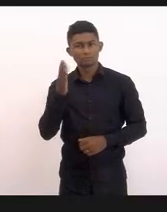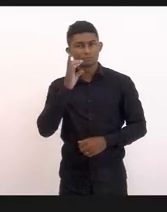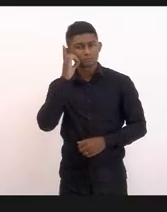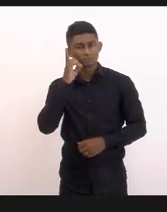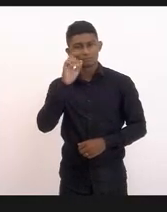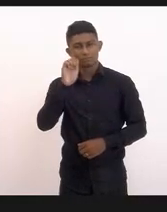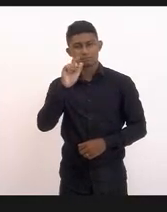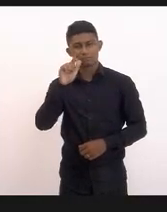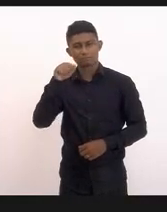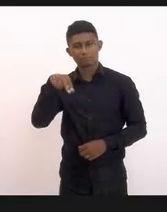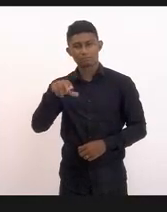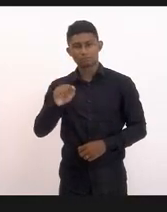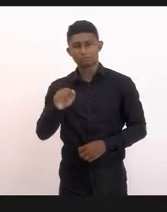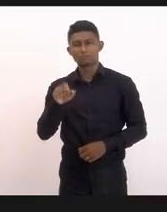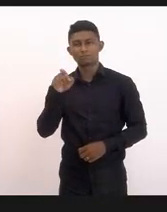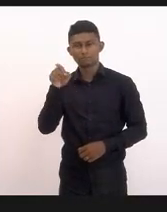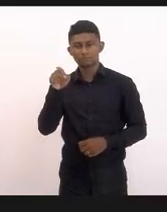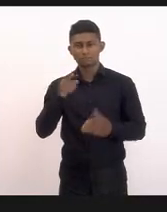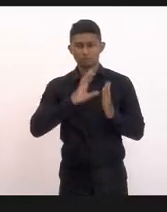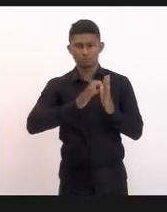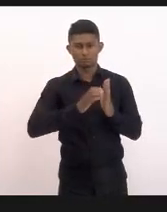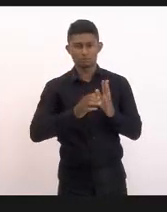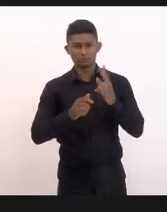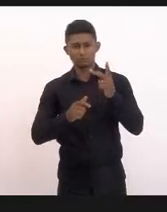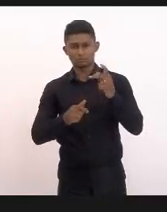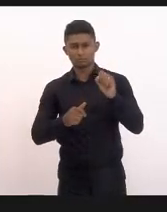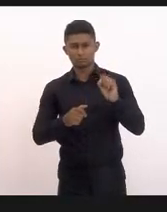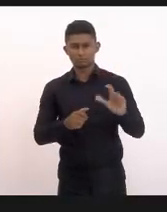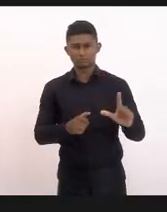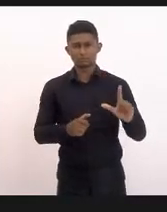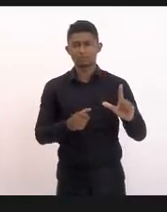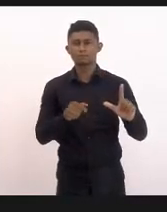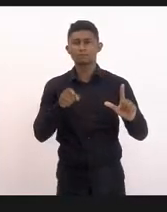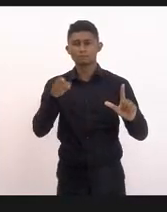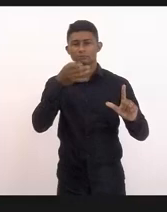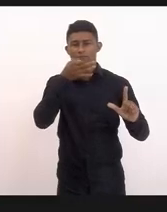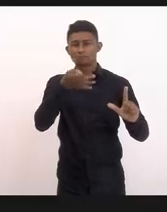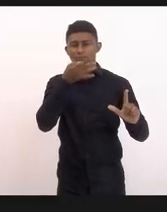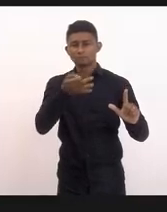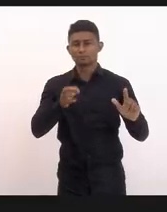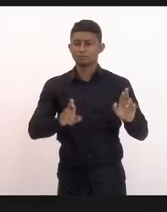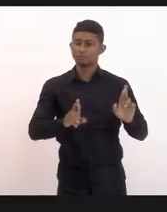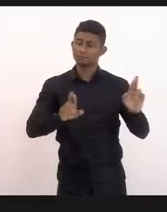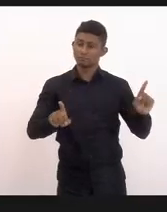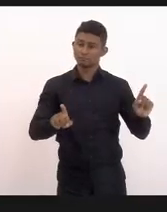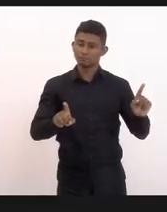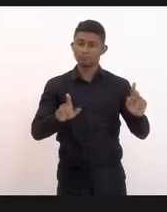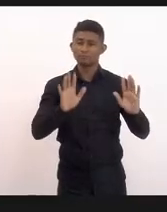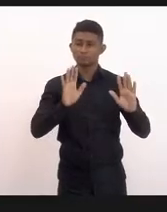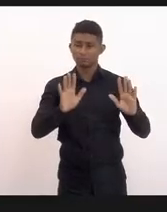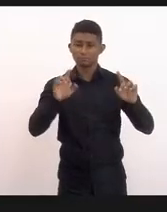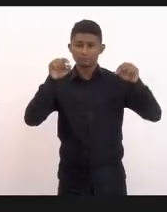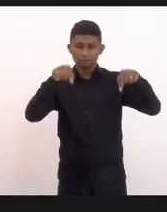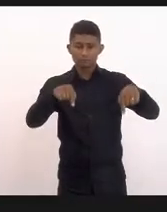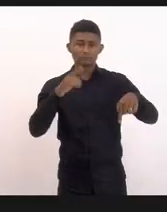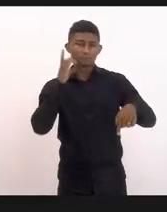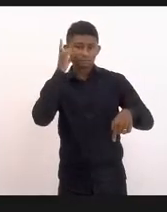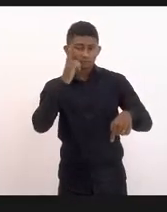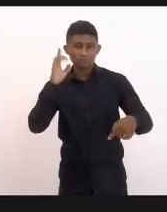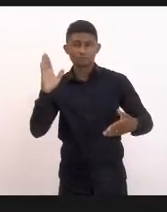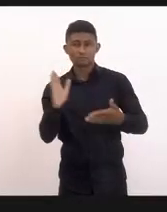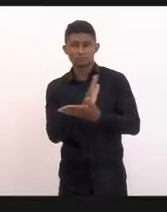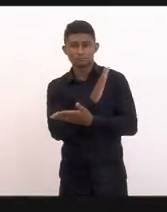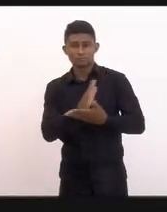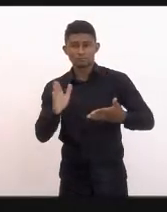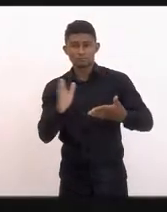reflete o que a bancada do PSL diz. Ela teceu as opiniões dela. E aqui eu faço menção, tem deputados nessa casa que não participaram deputado